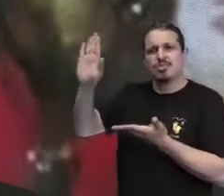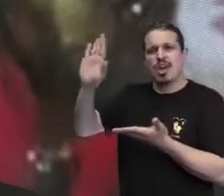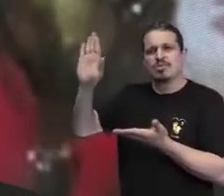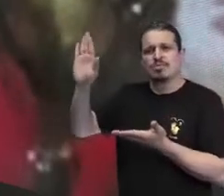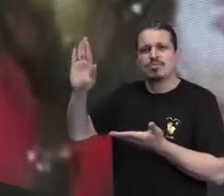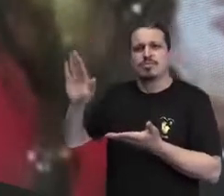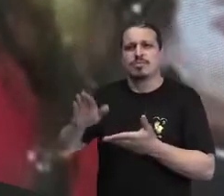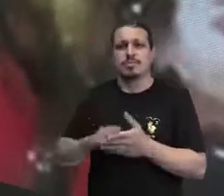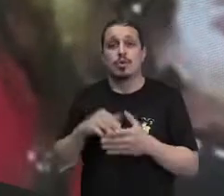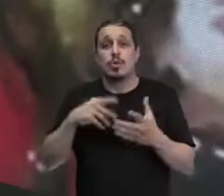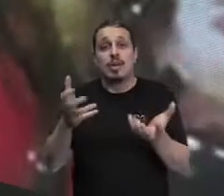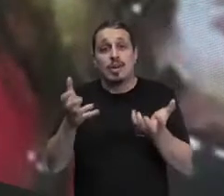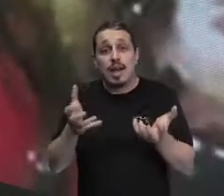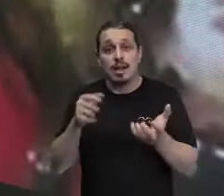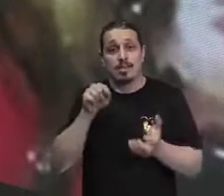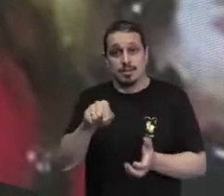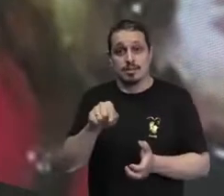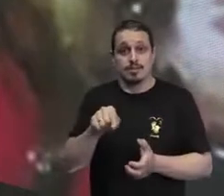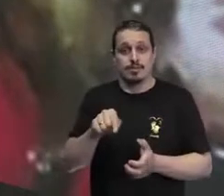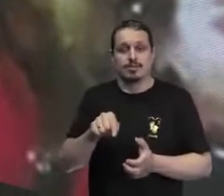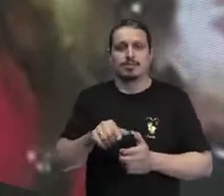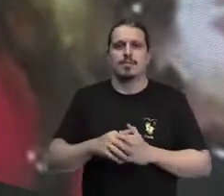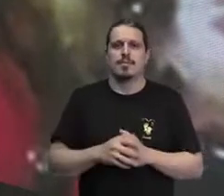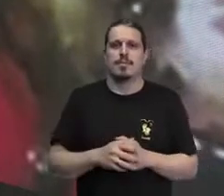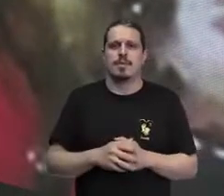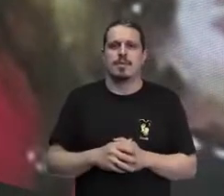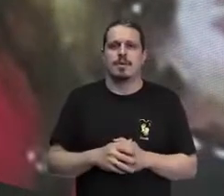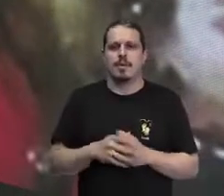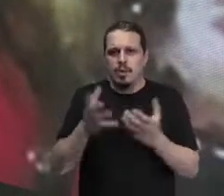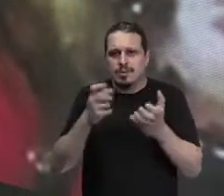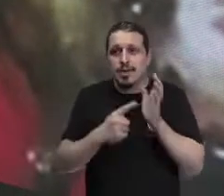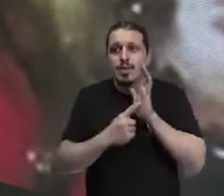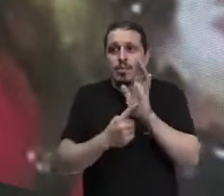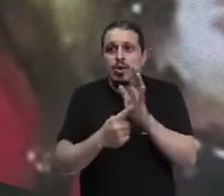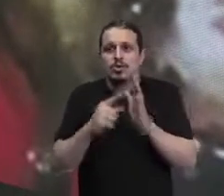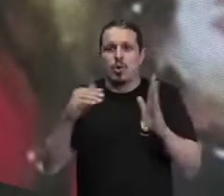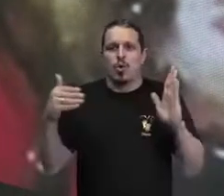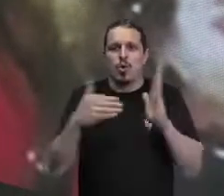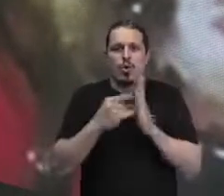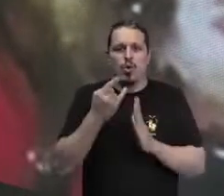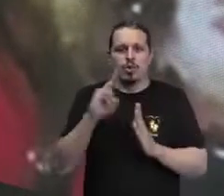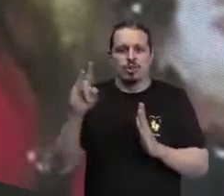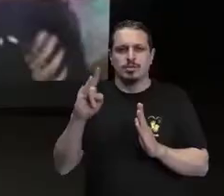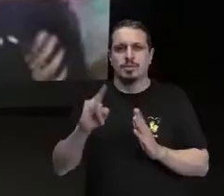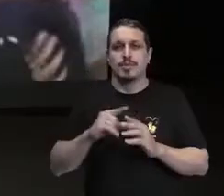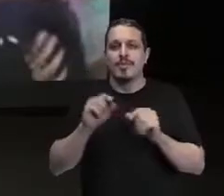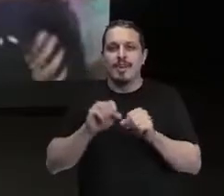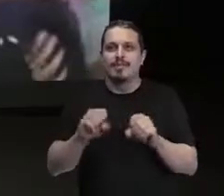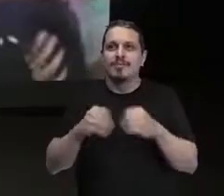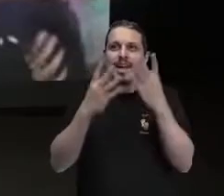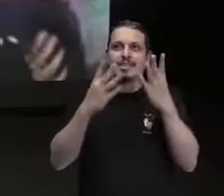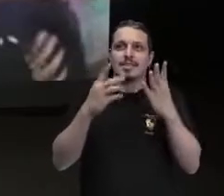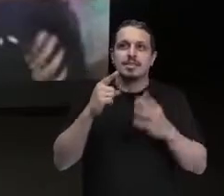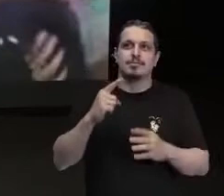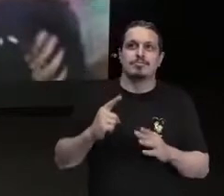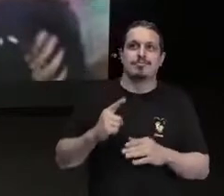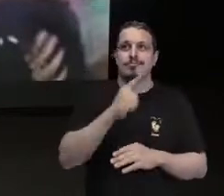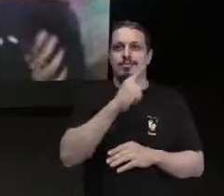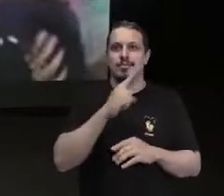recuar. E aí eu queria mostrar para vocês o último evento, porque infelizmente a gente já está indo aí para